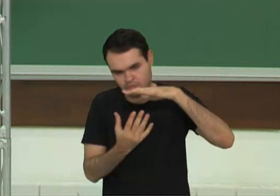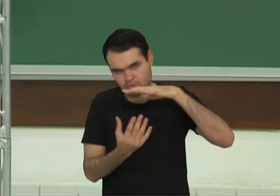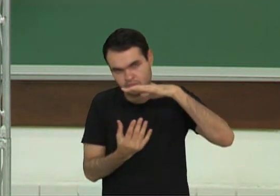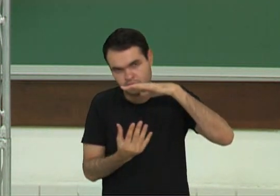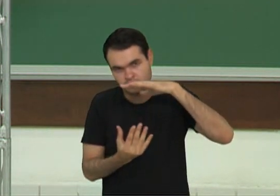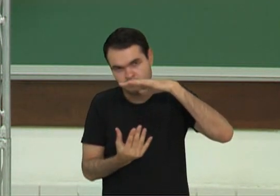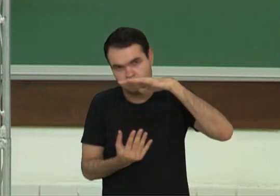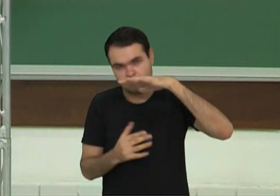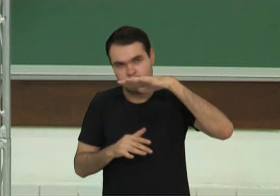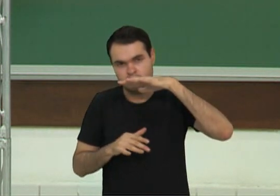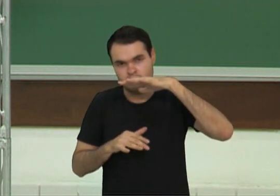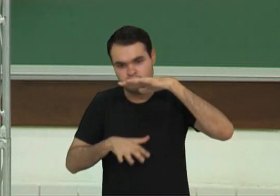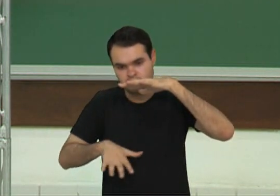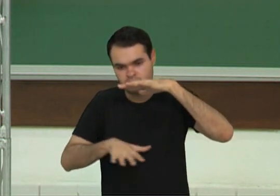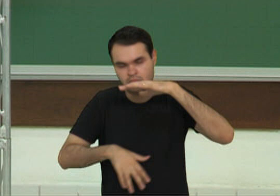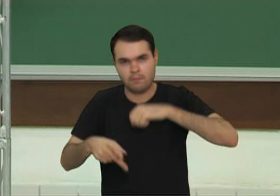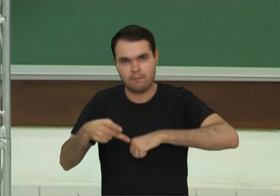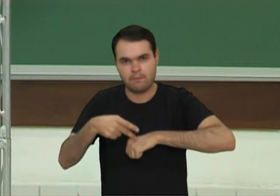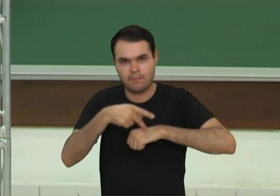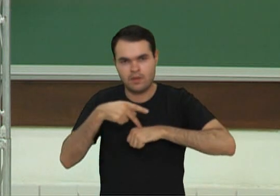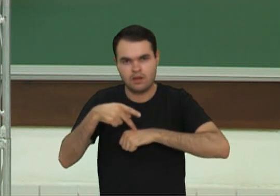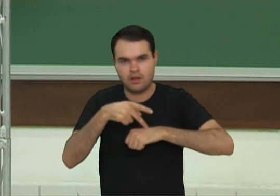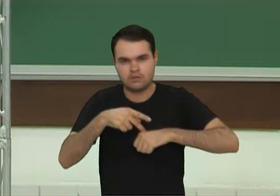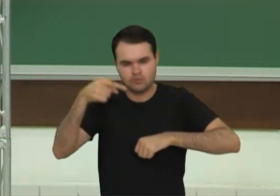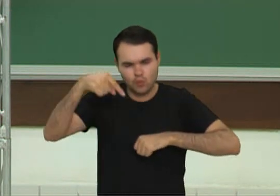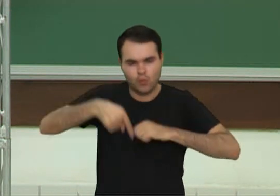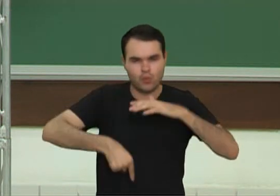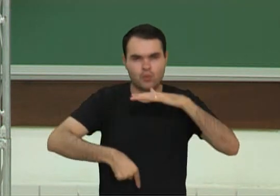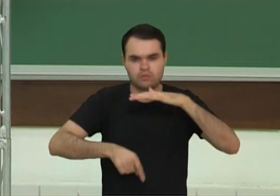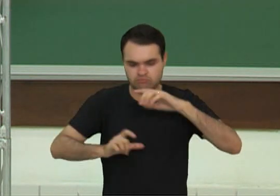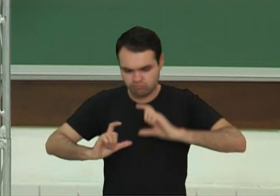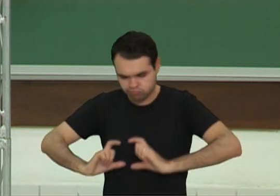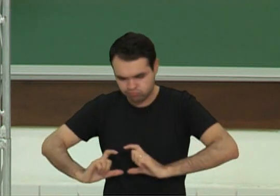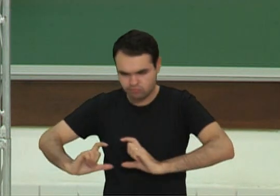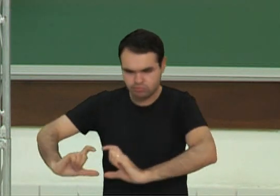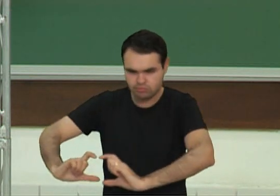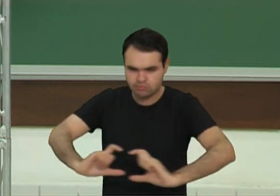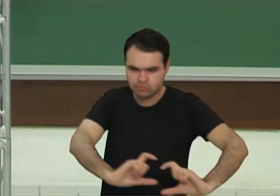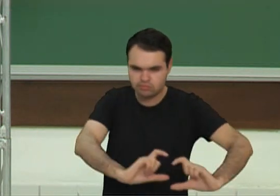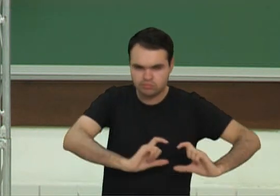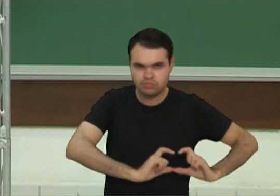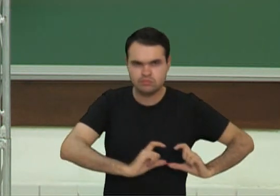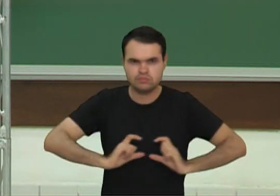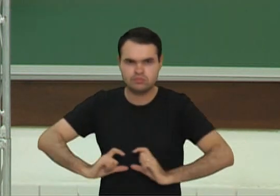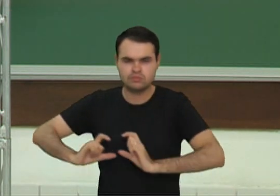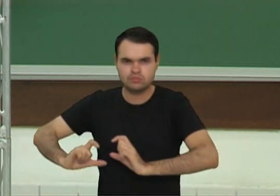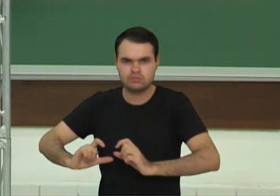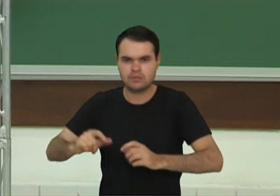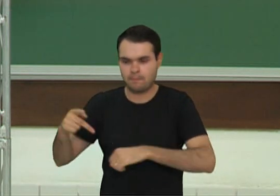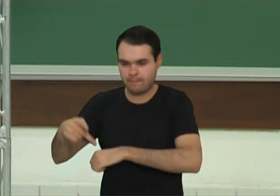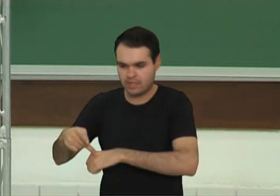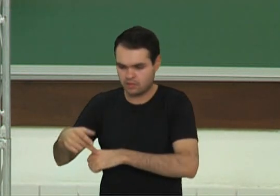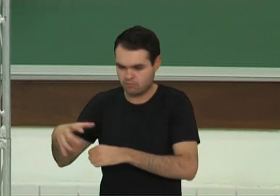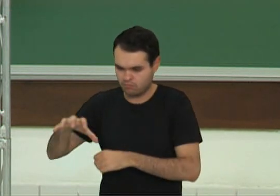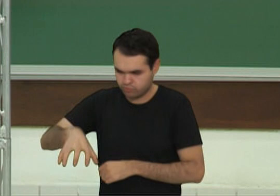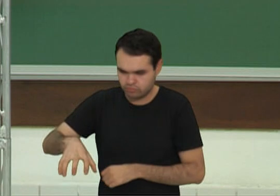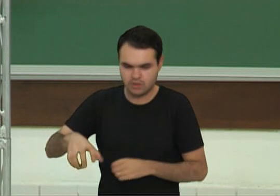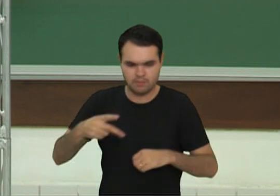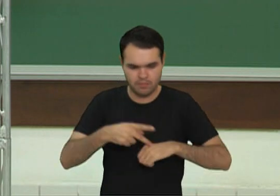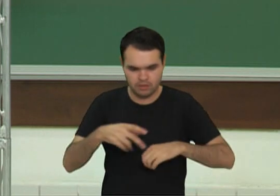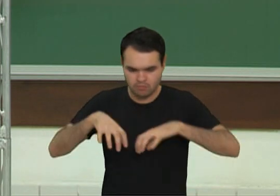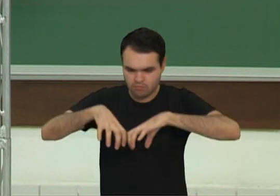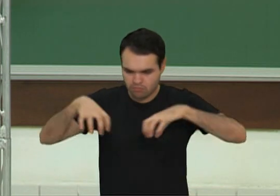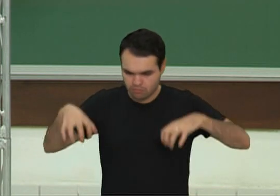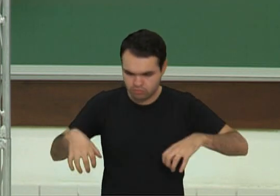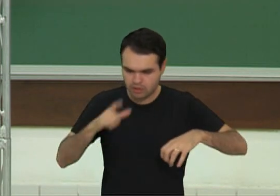poros das rochas ou nas fissuras, nas cavidades, nos espaços existentes entre as rochas. Isso fez com que a água